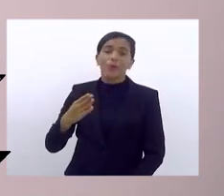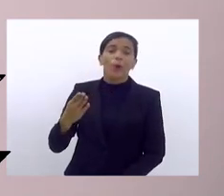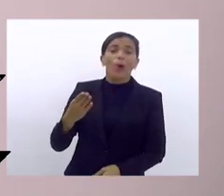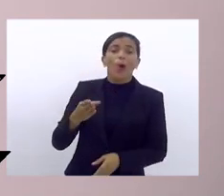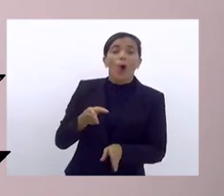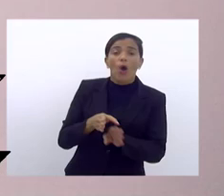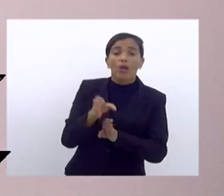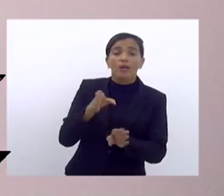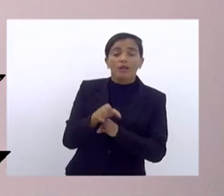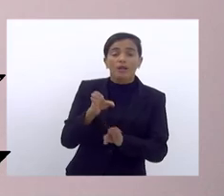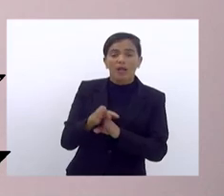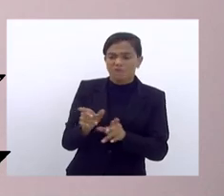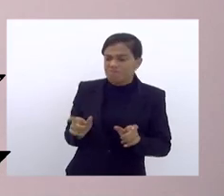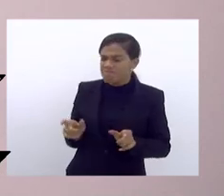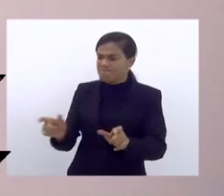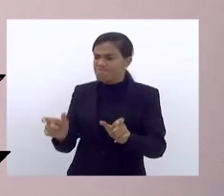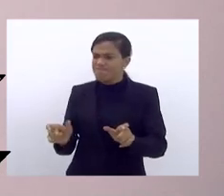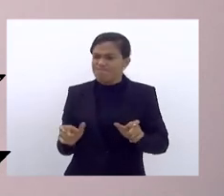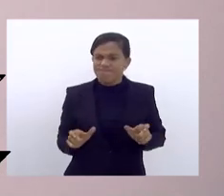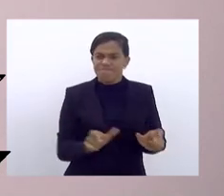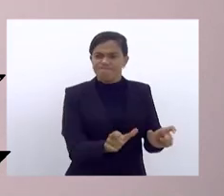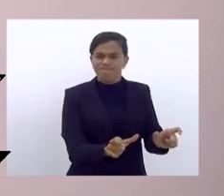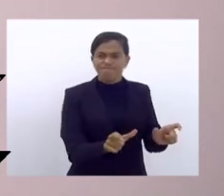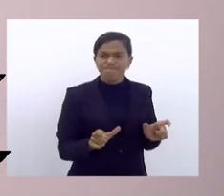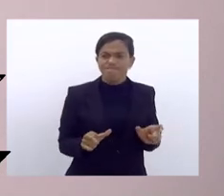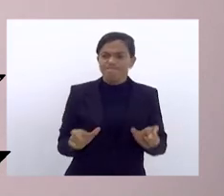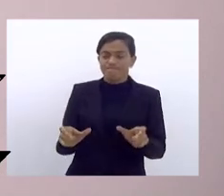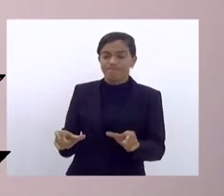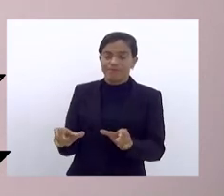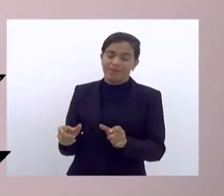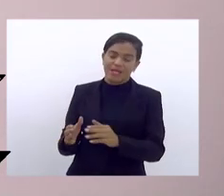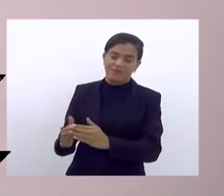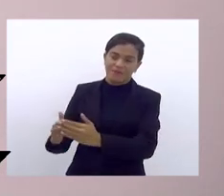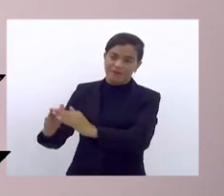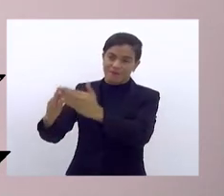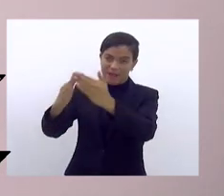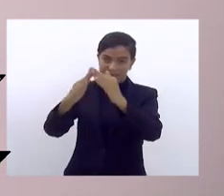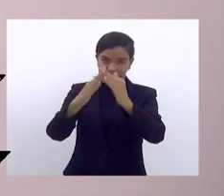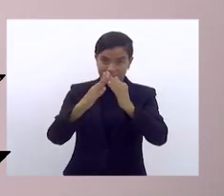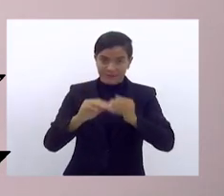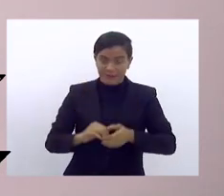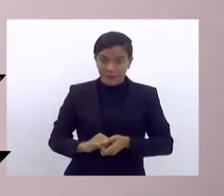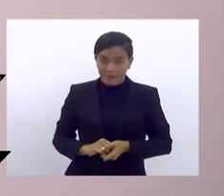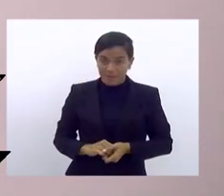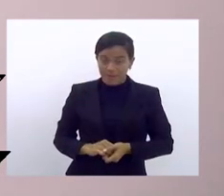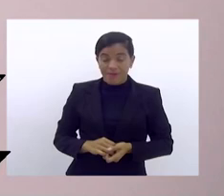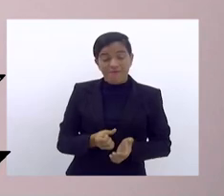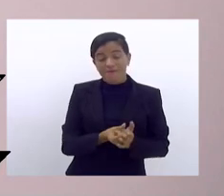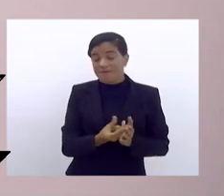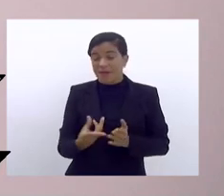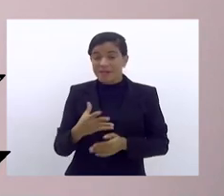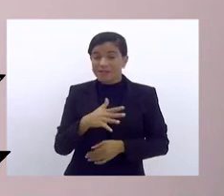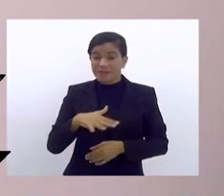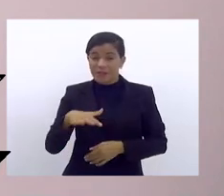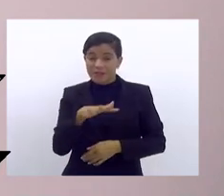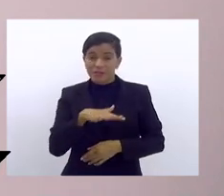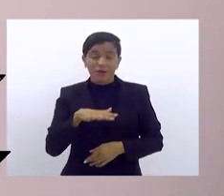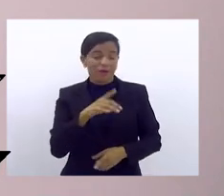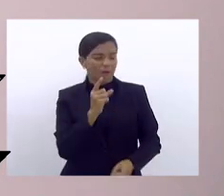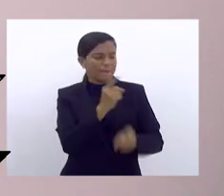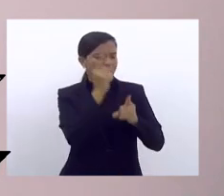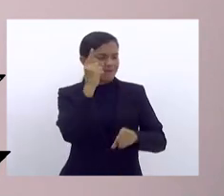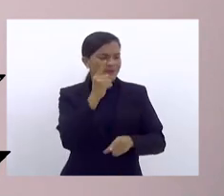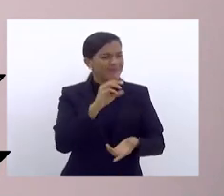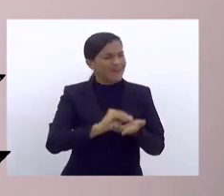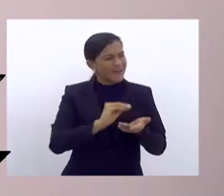a contenção nos territórios periféricos e favelizados muitas vezes em flagrante desrespeitos